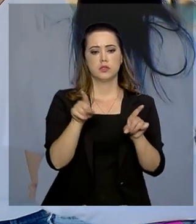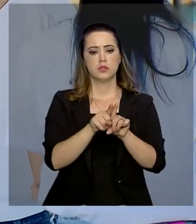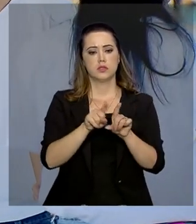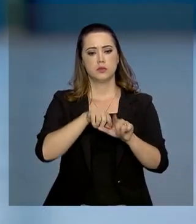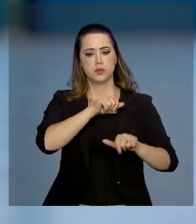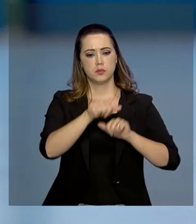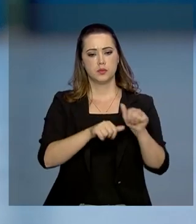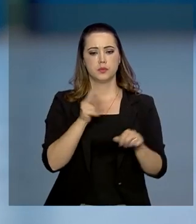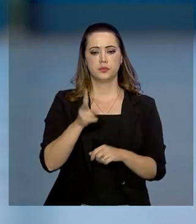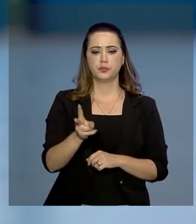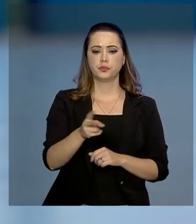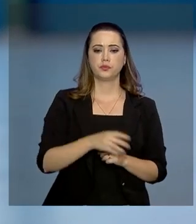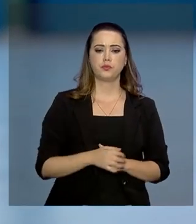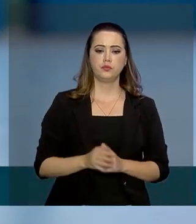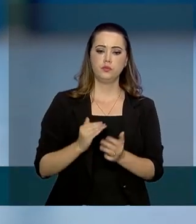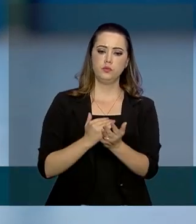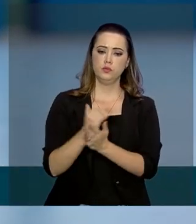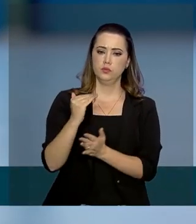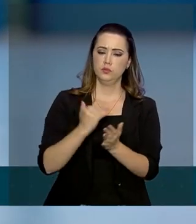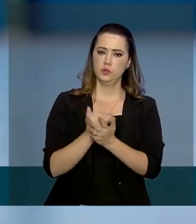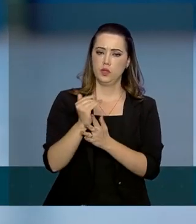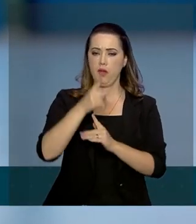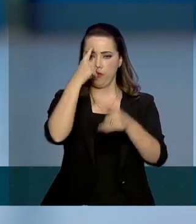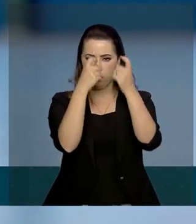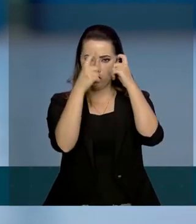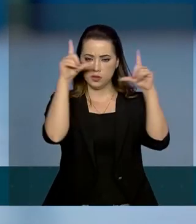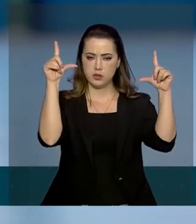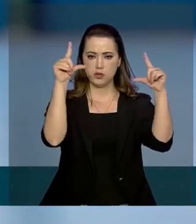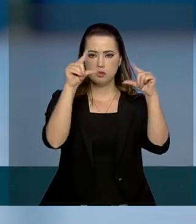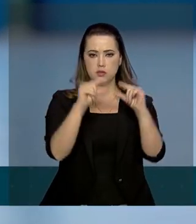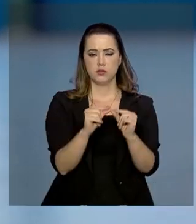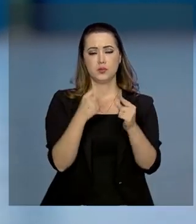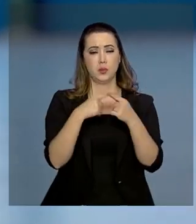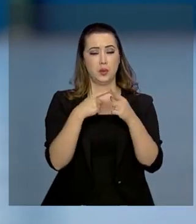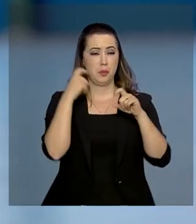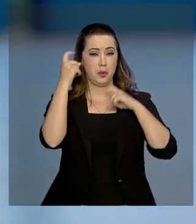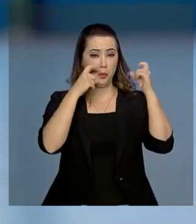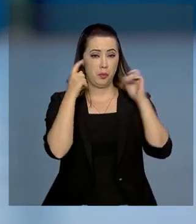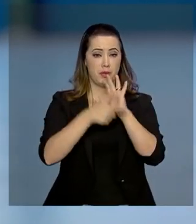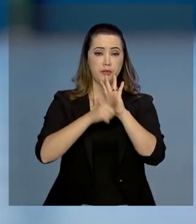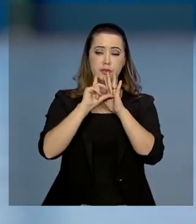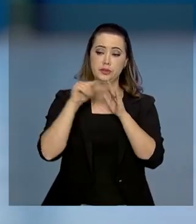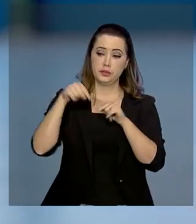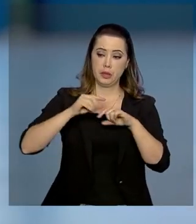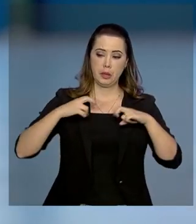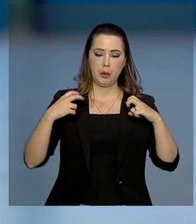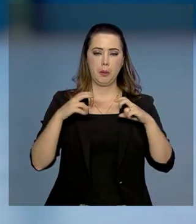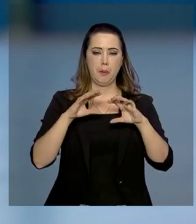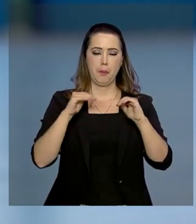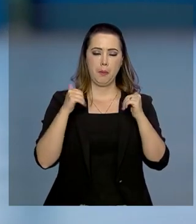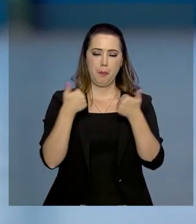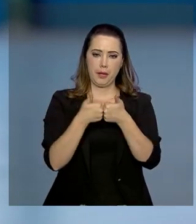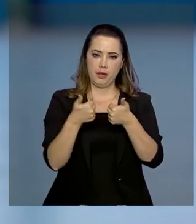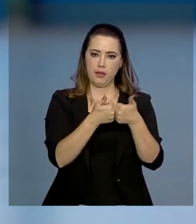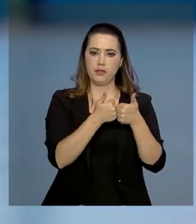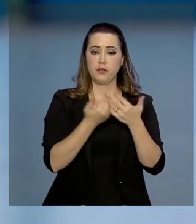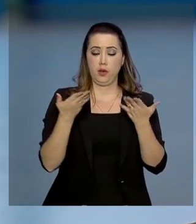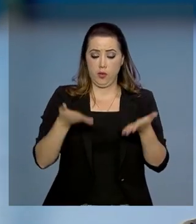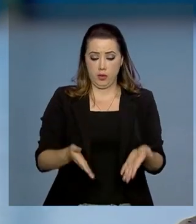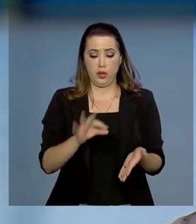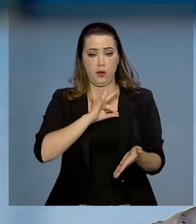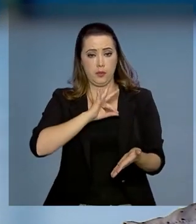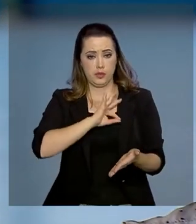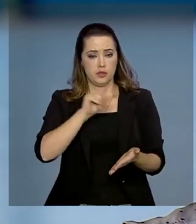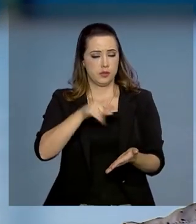gradual. Desde o começo, a violência diminuiu bastante, o que era preocupante aqui na Redondeza. Agora, com polícia, melhorou